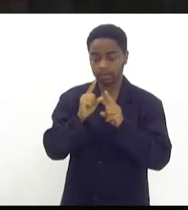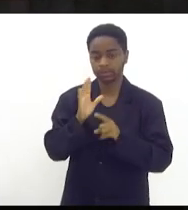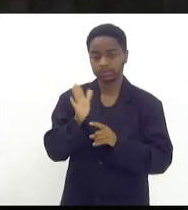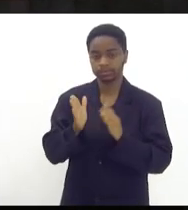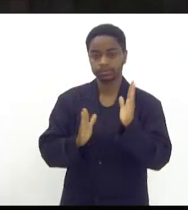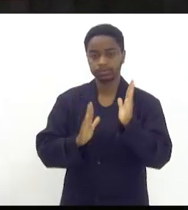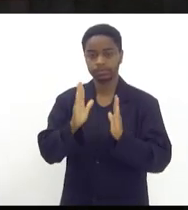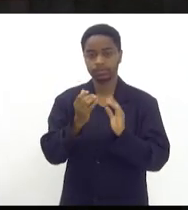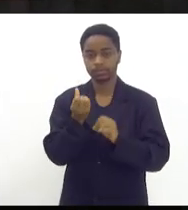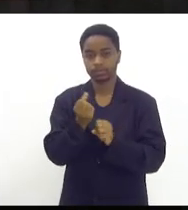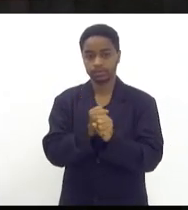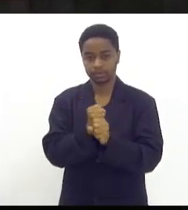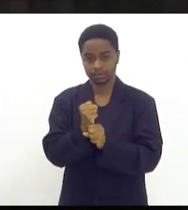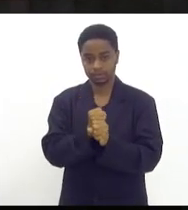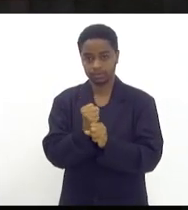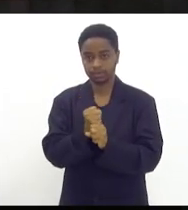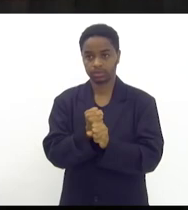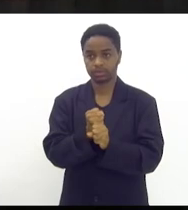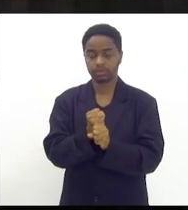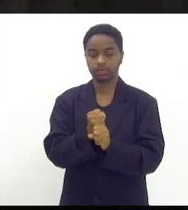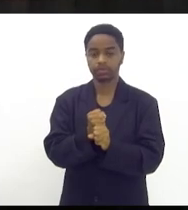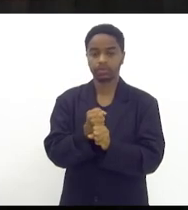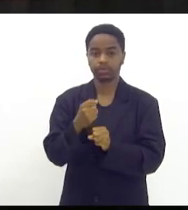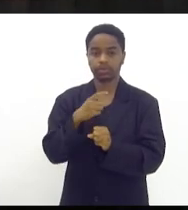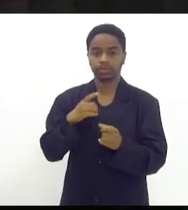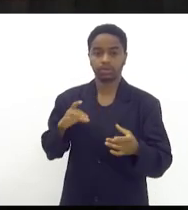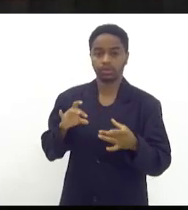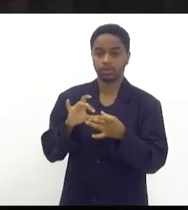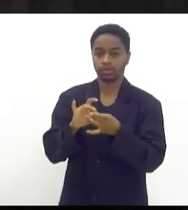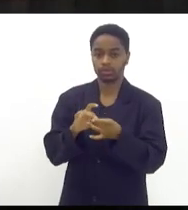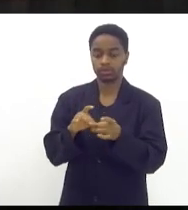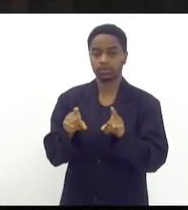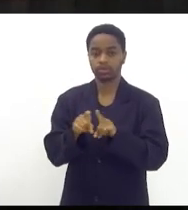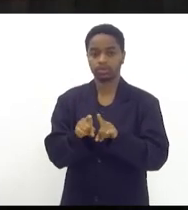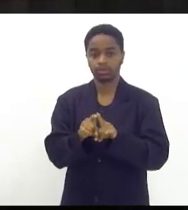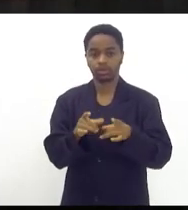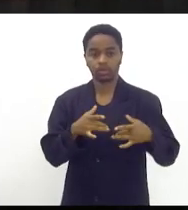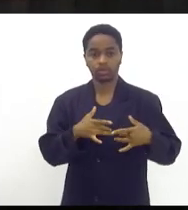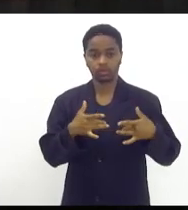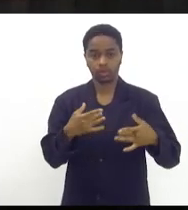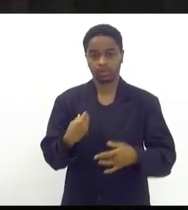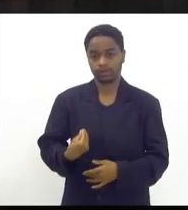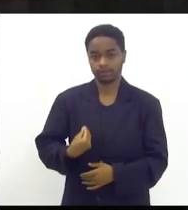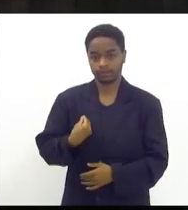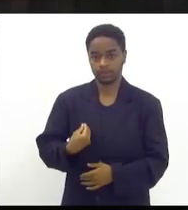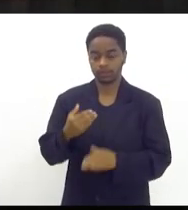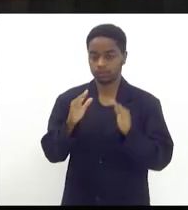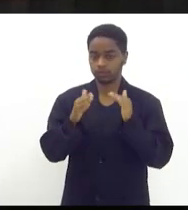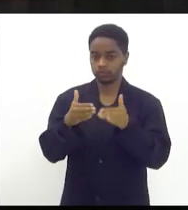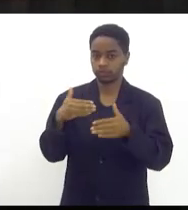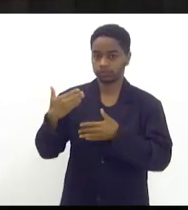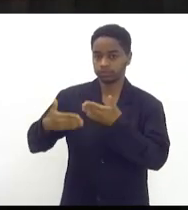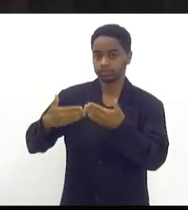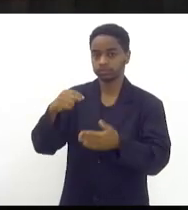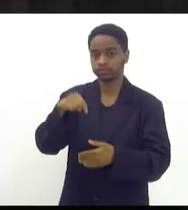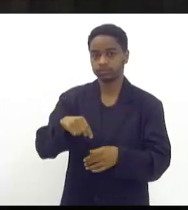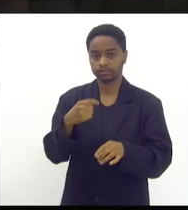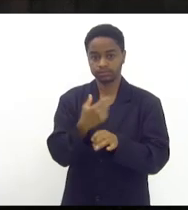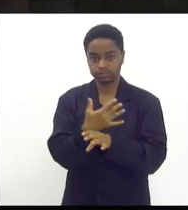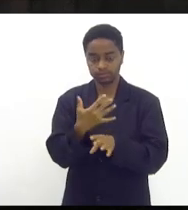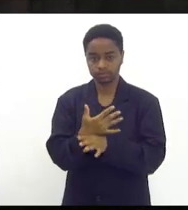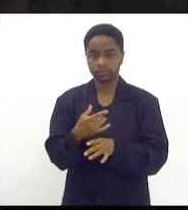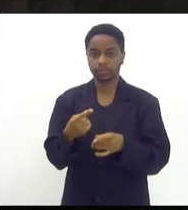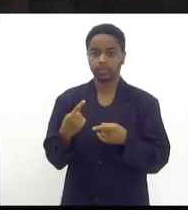6 anos, ao meu lado estiveram doando a sua vida em prol do desenvolvimento da cidade, uma cidade que